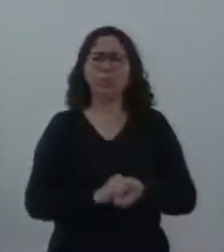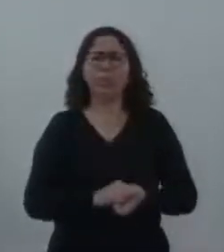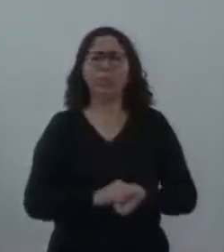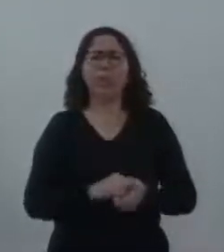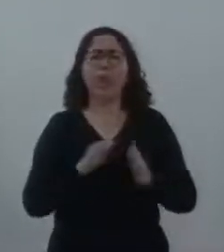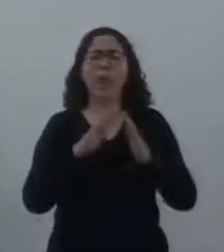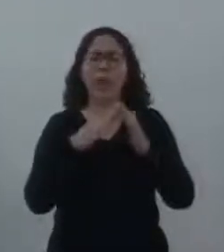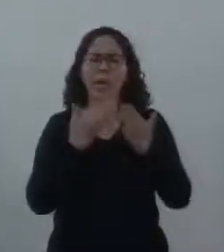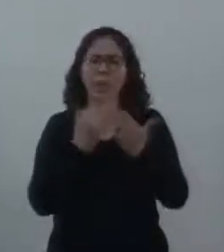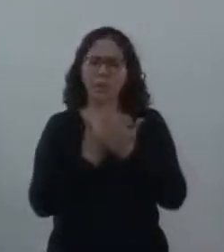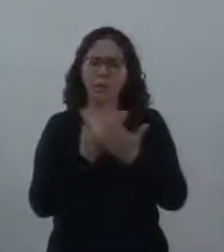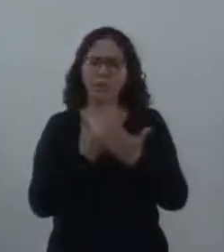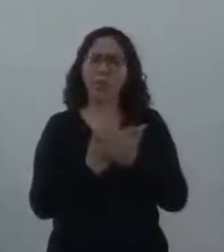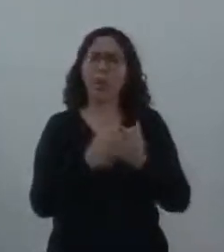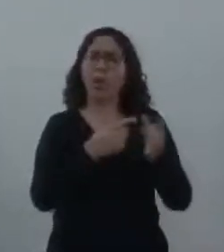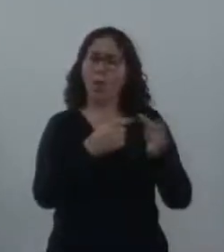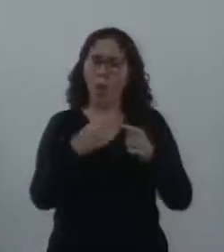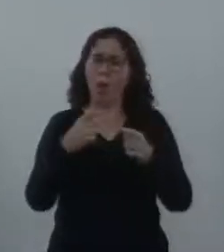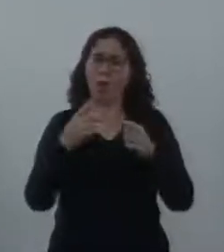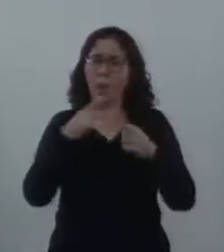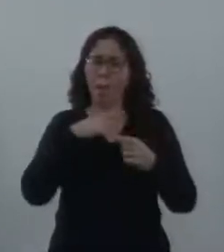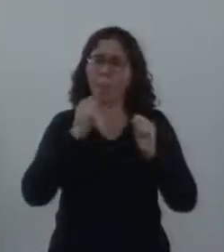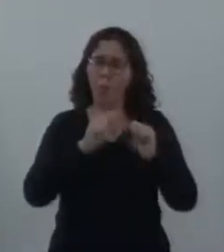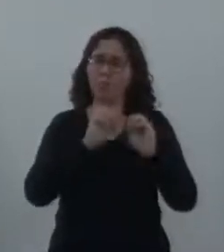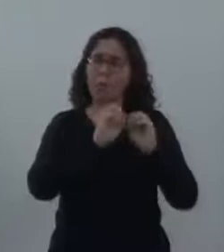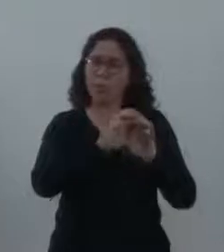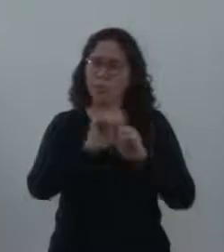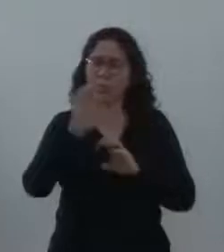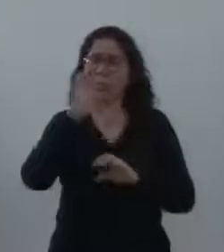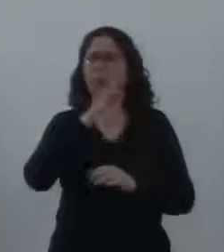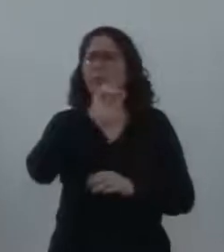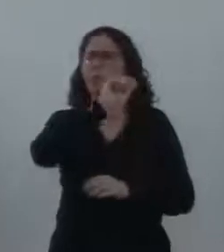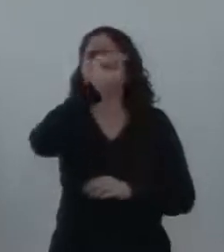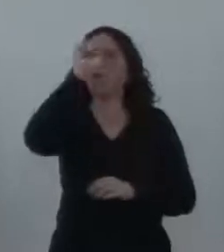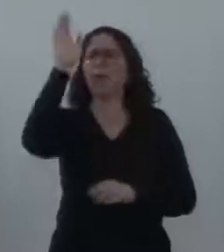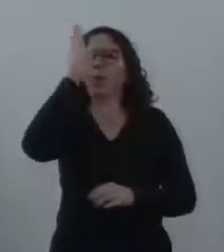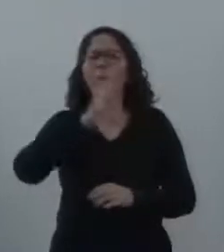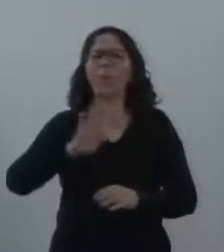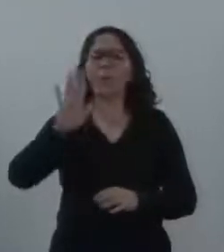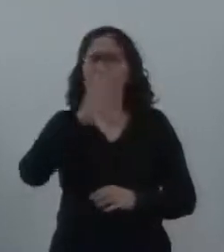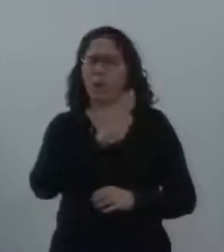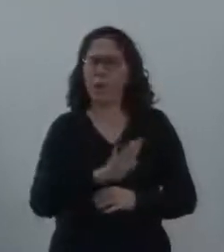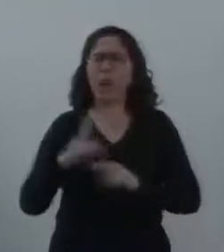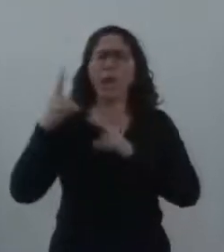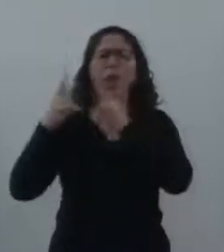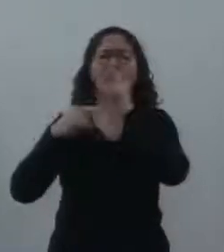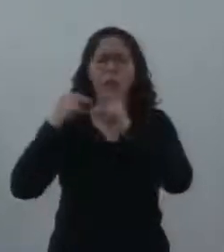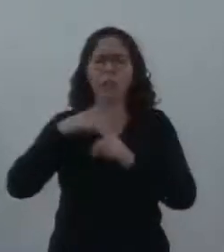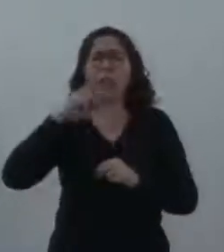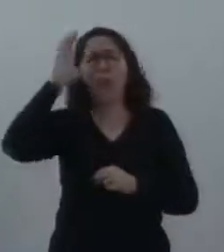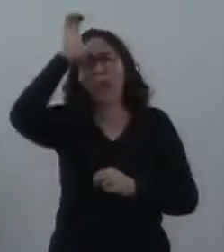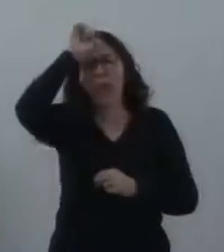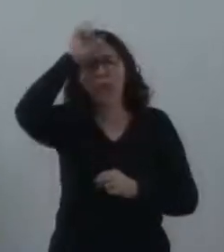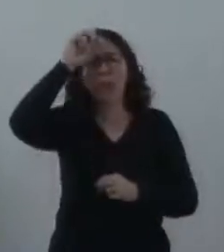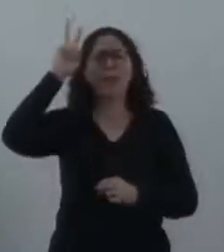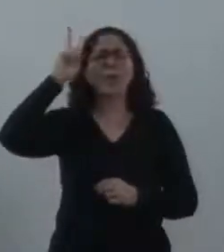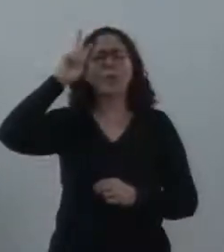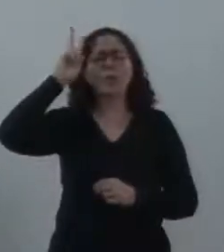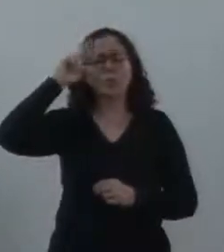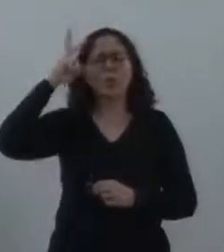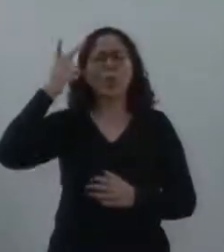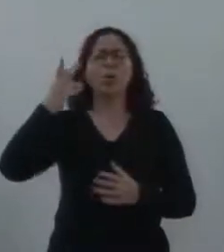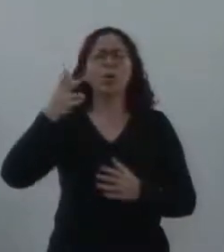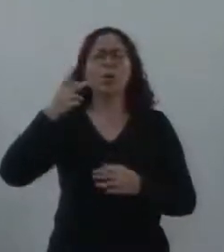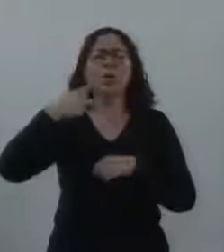As escolas são grandes espaços de aprendizagem. Muitas escolas no país, as crianças e adolescentes estão aprendendo sobre a história e a cultura